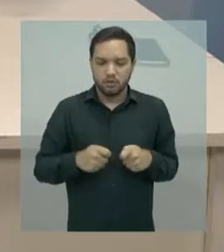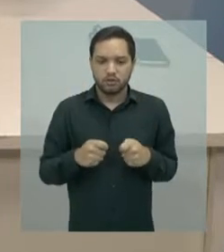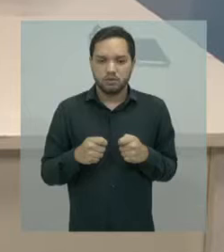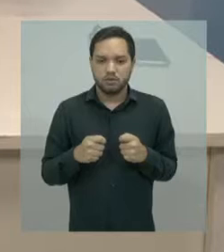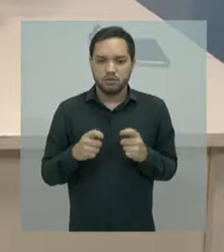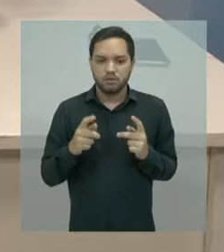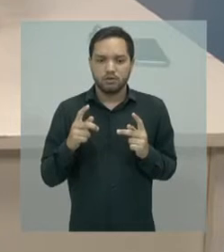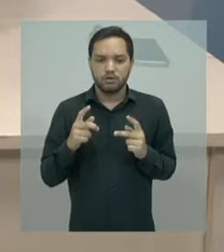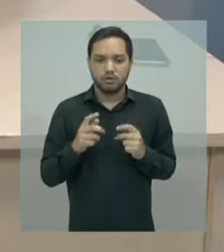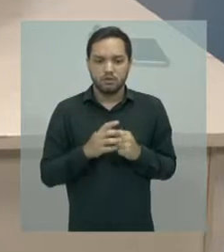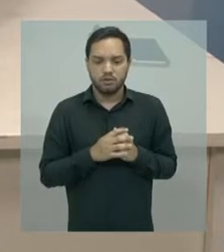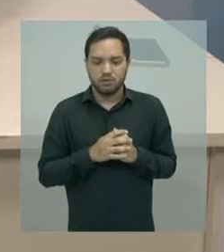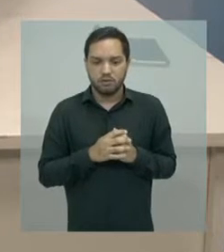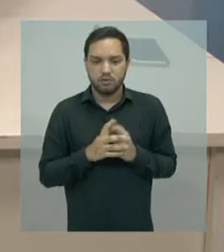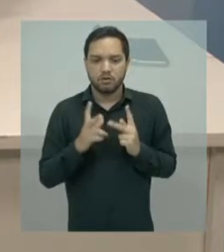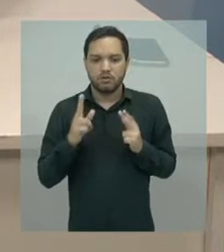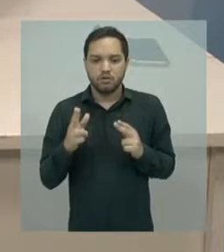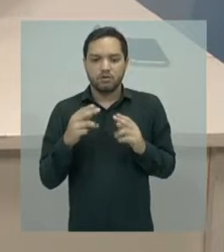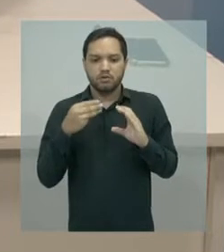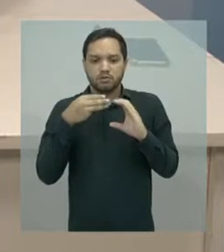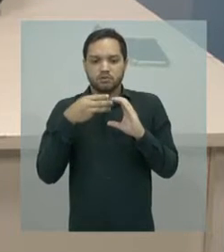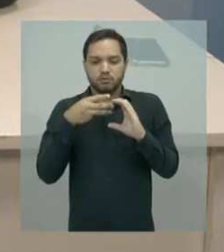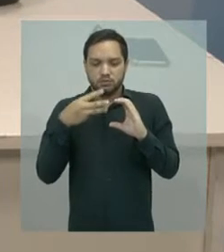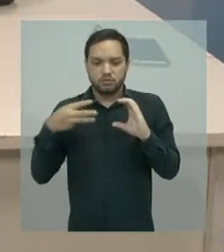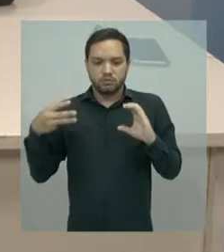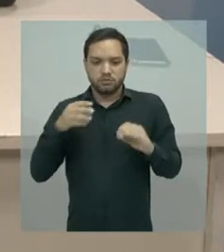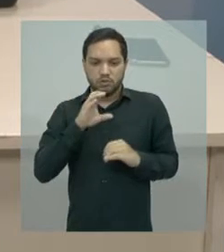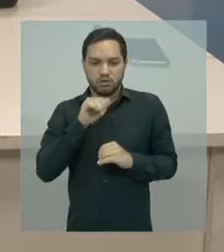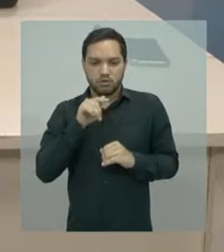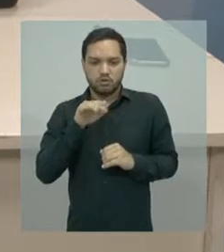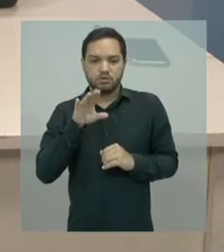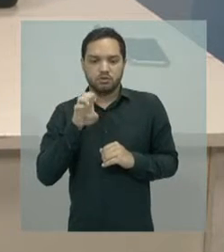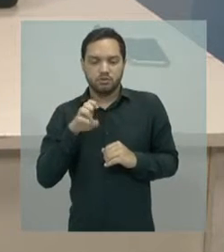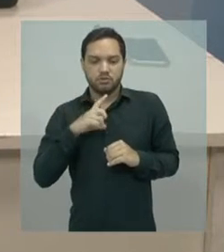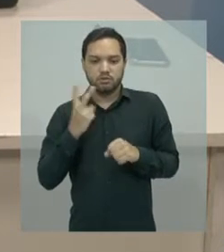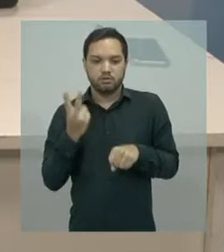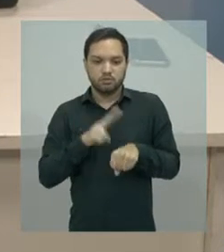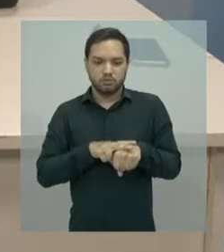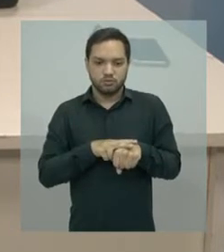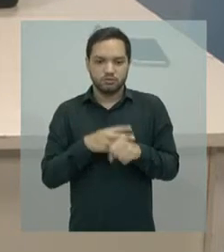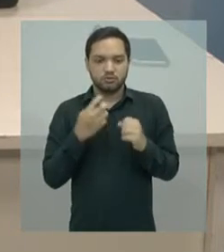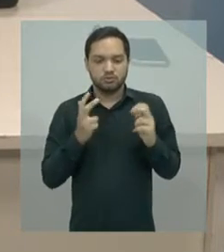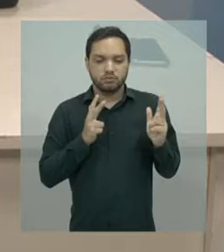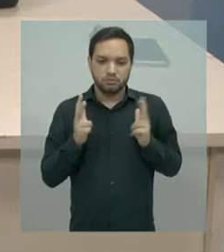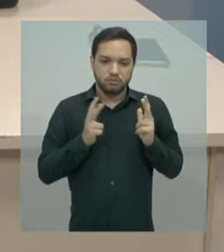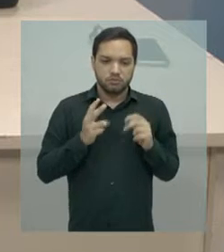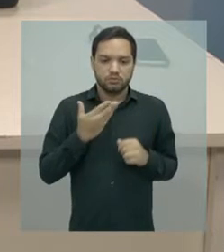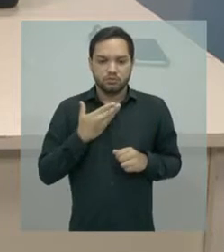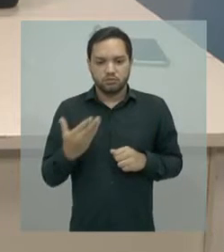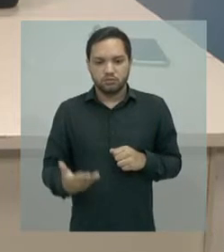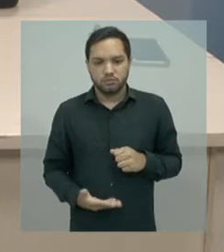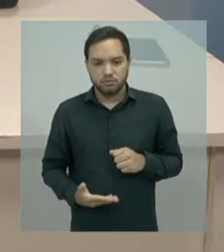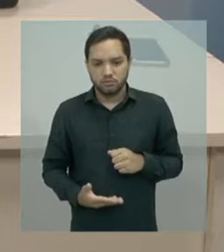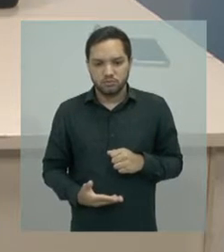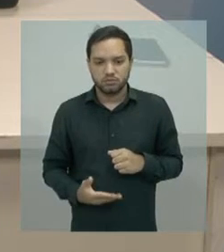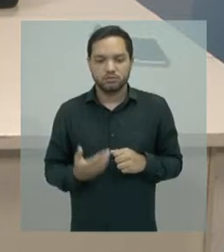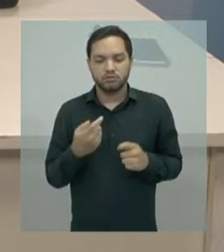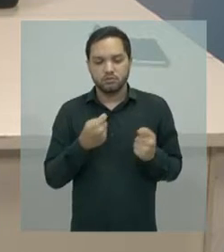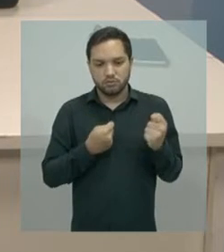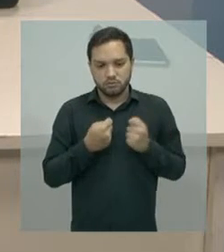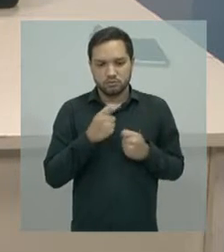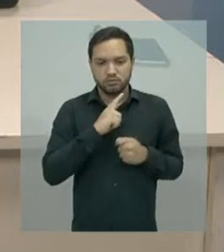nossa CAGES aqui, de economia mista, com a participação empresarial, com o controle do